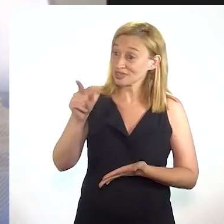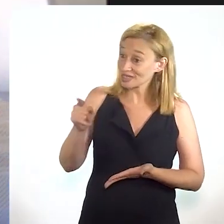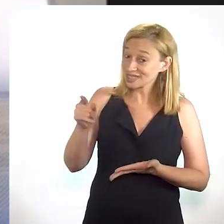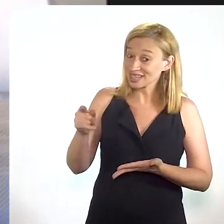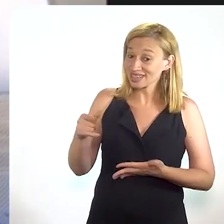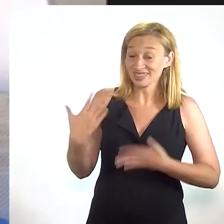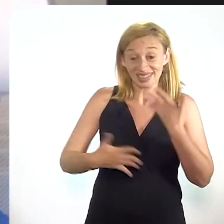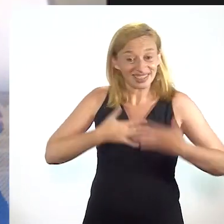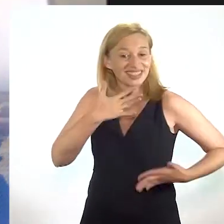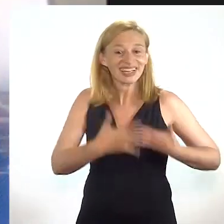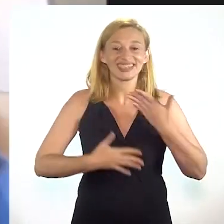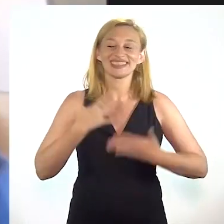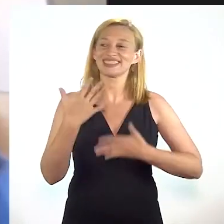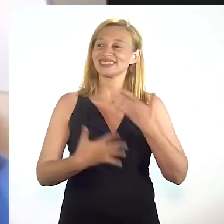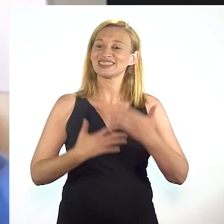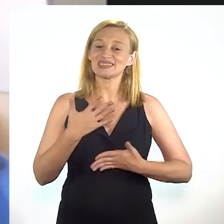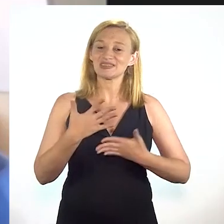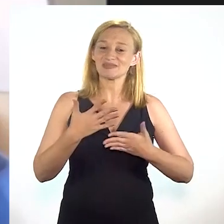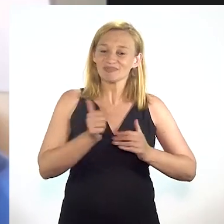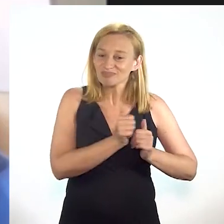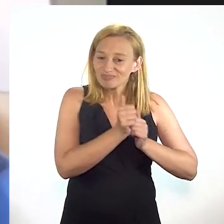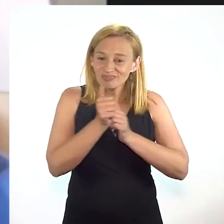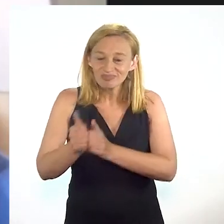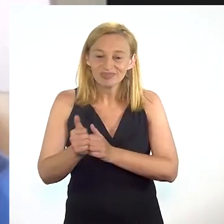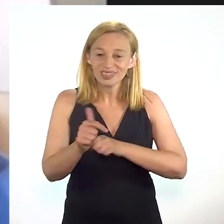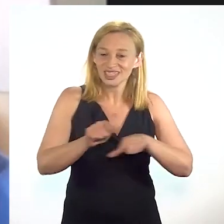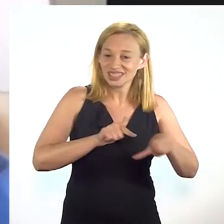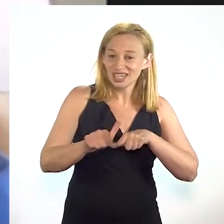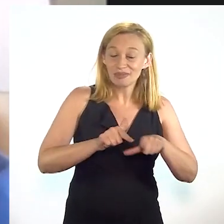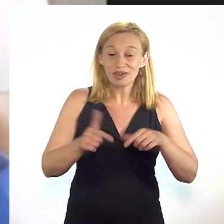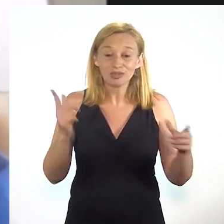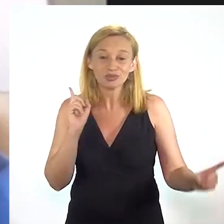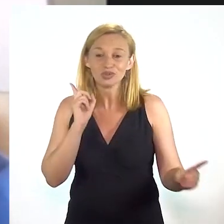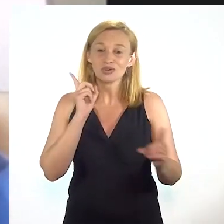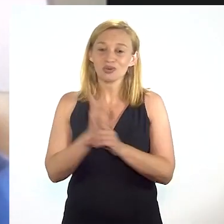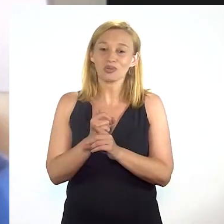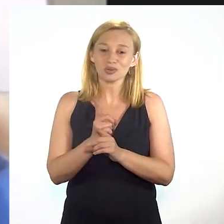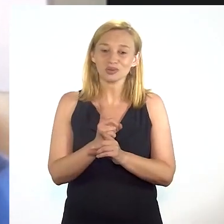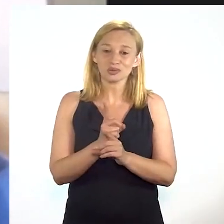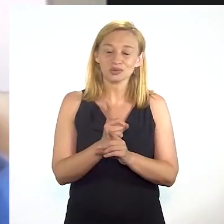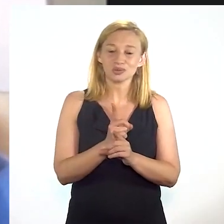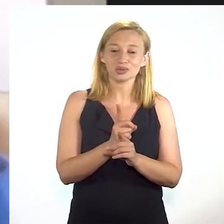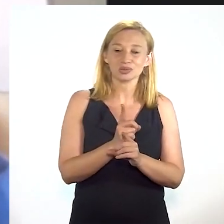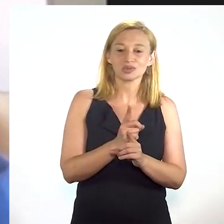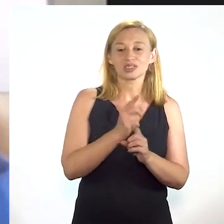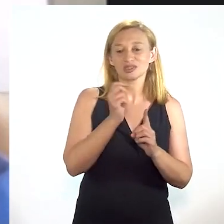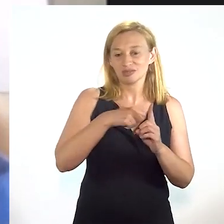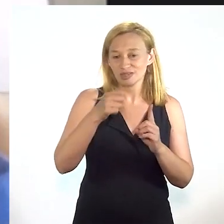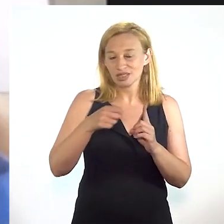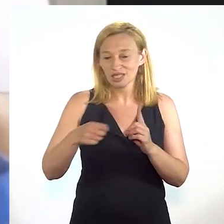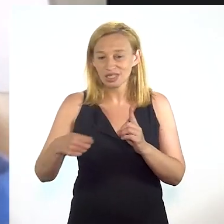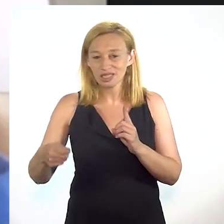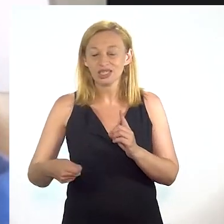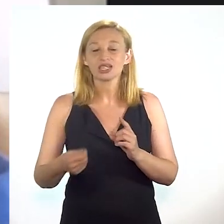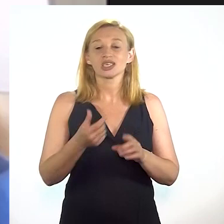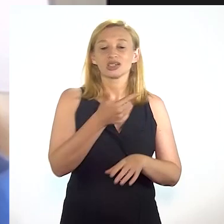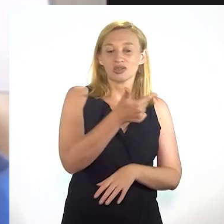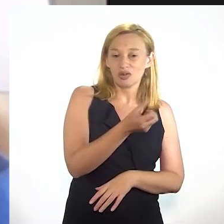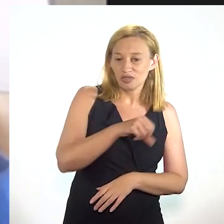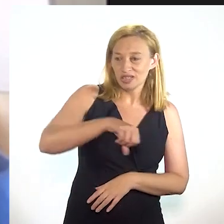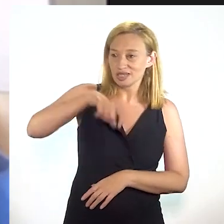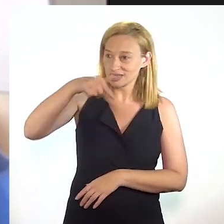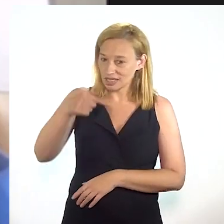nos agracia, né, coordenando esse trabalho do encontro mensal que nós temos desde